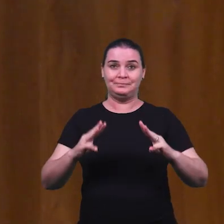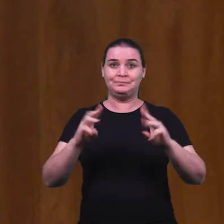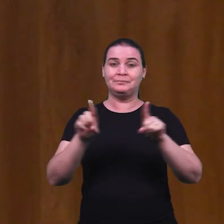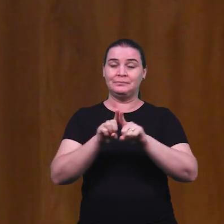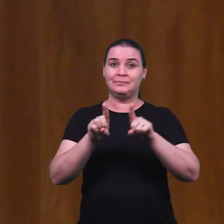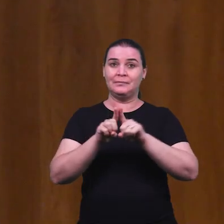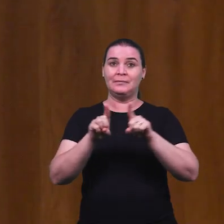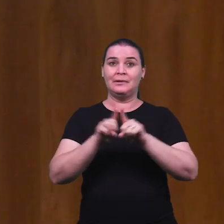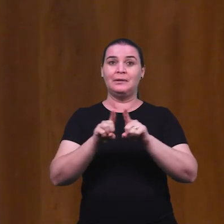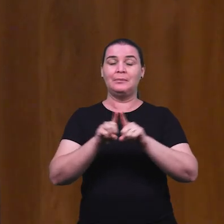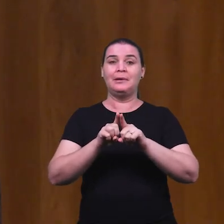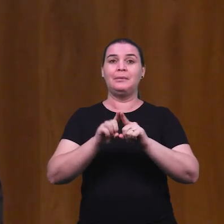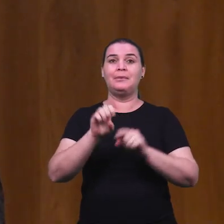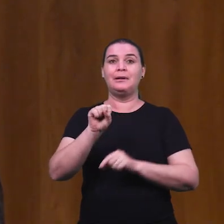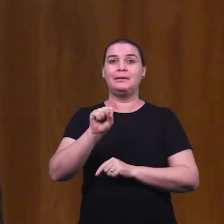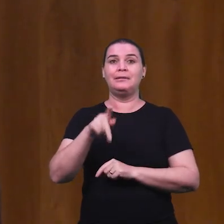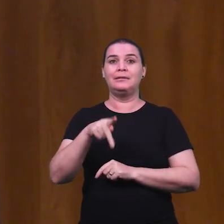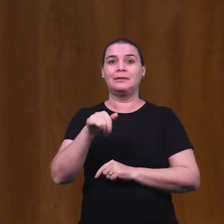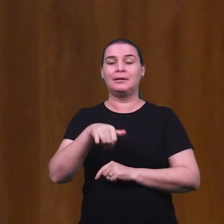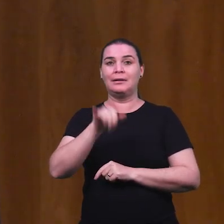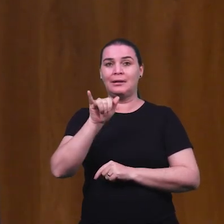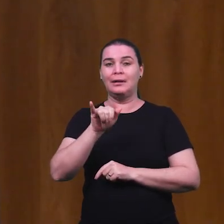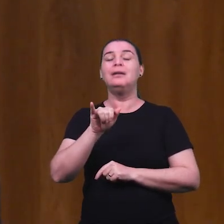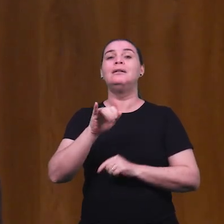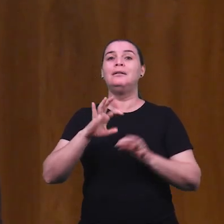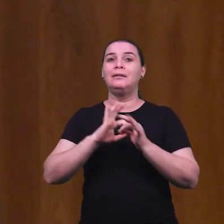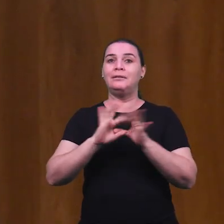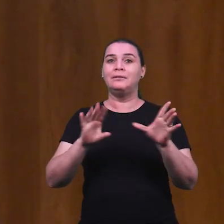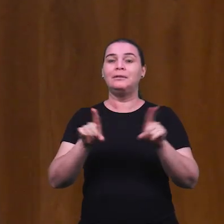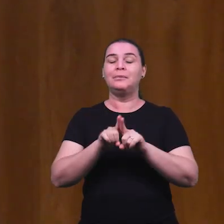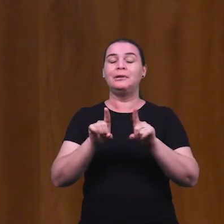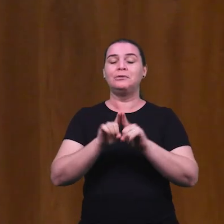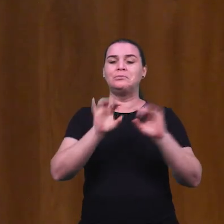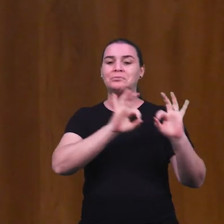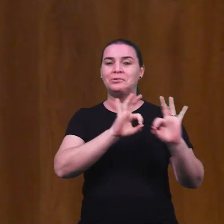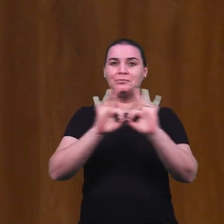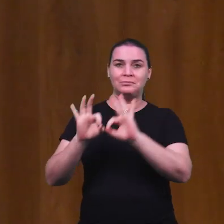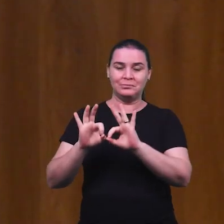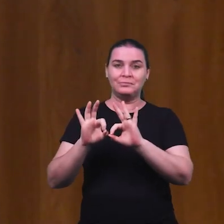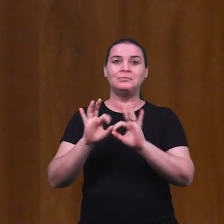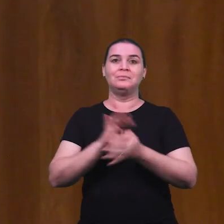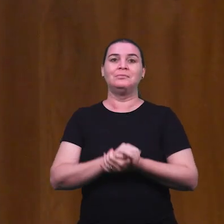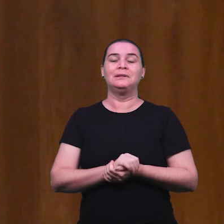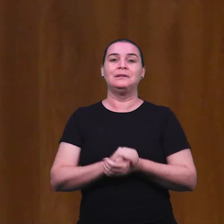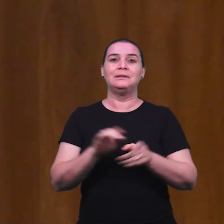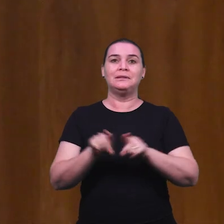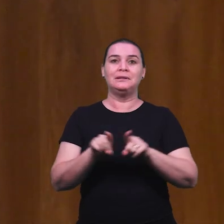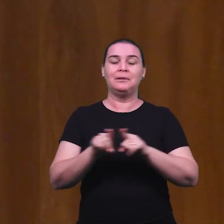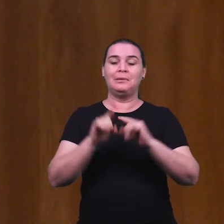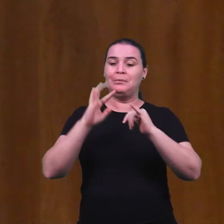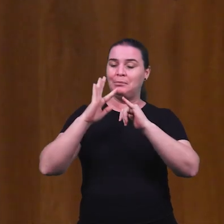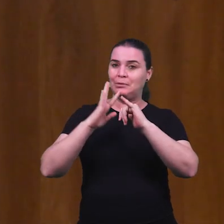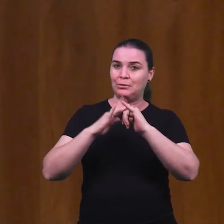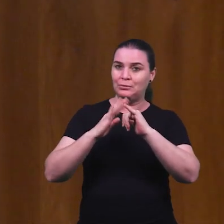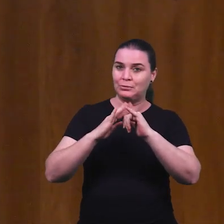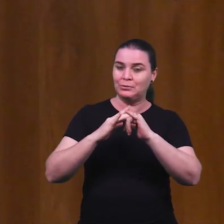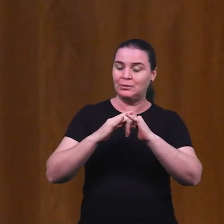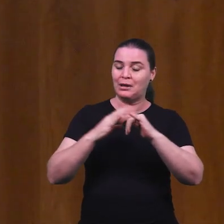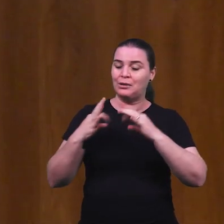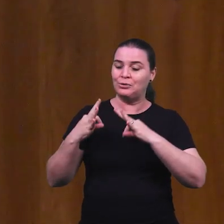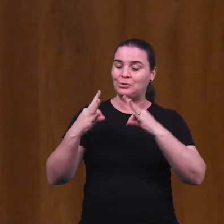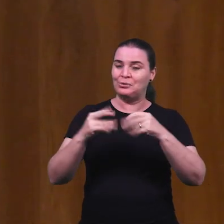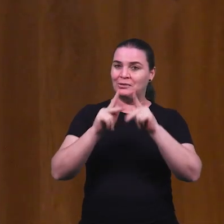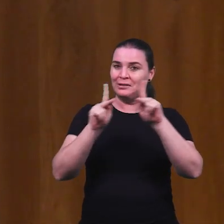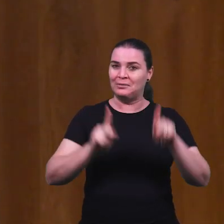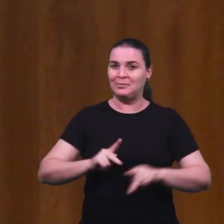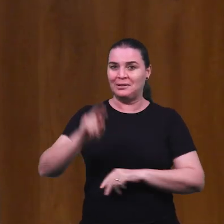85 pela Sky Livre, a todos que estão nos assistindo também pelo canal oficial da Igreja Cristã Maranata no YouTube, a todos a paz